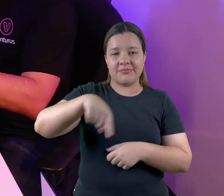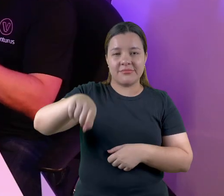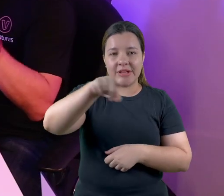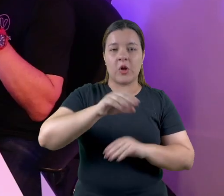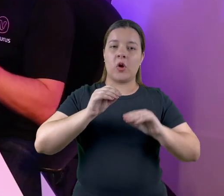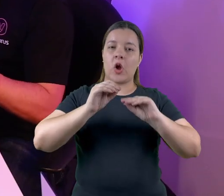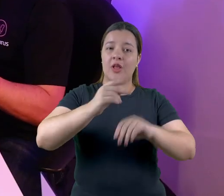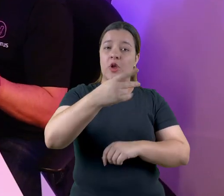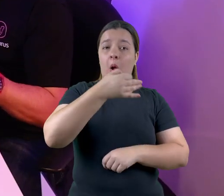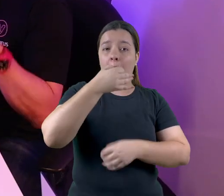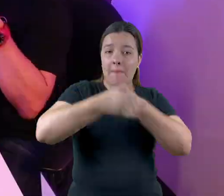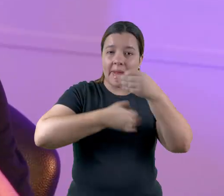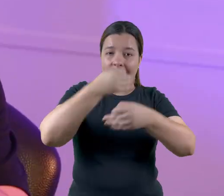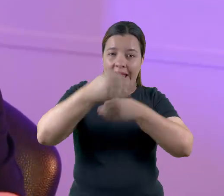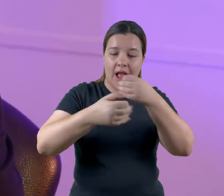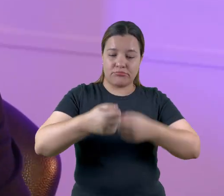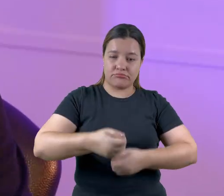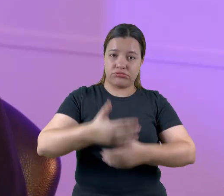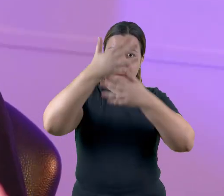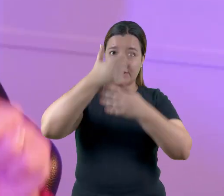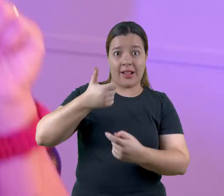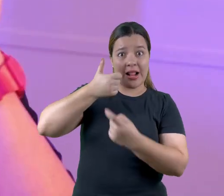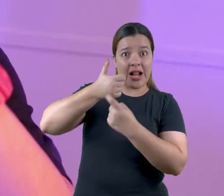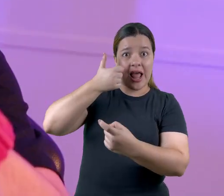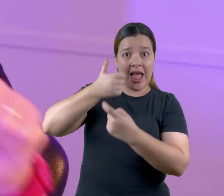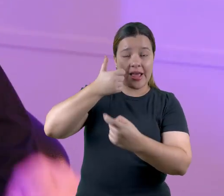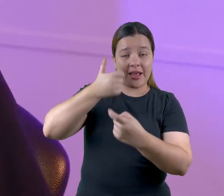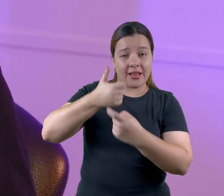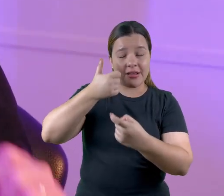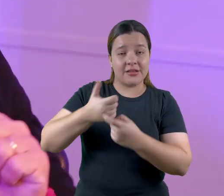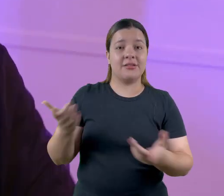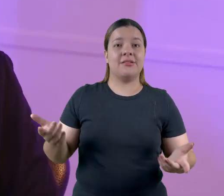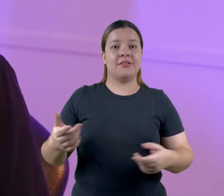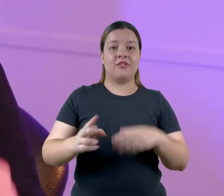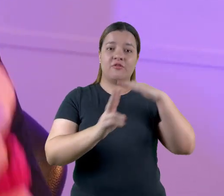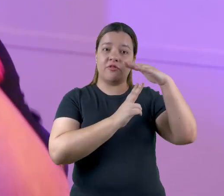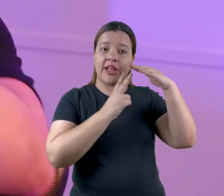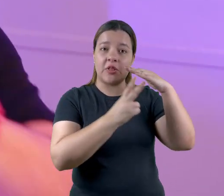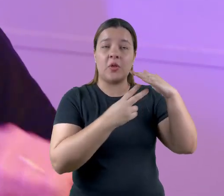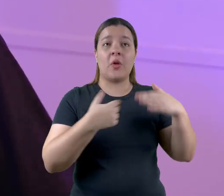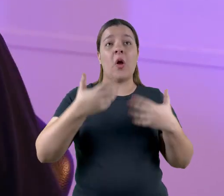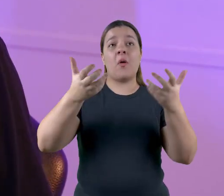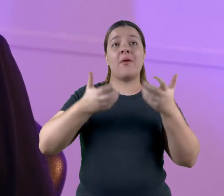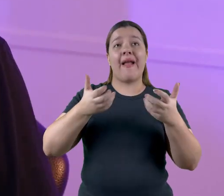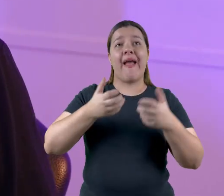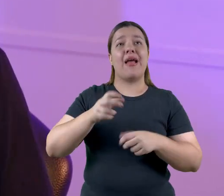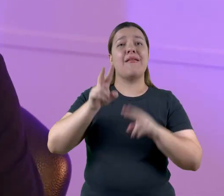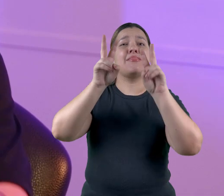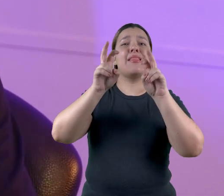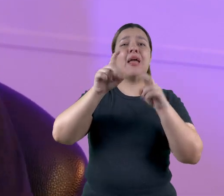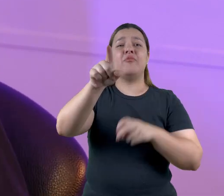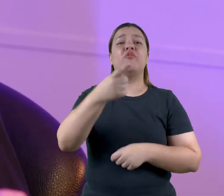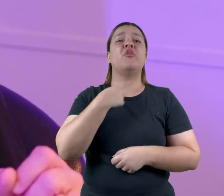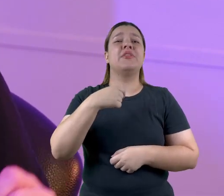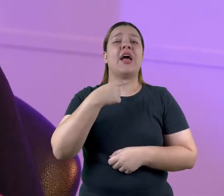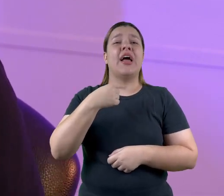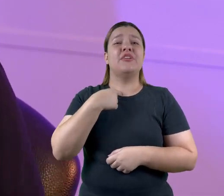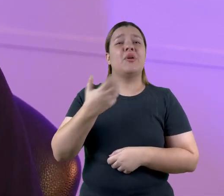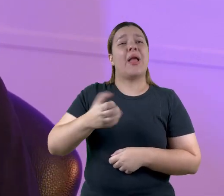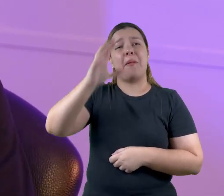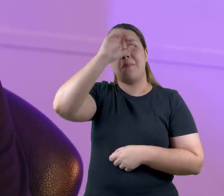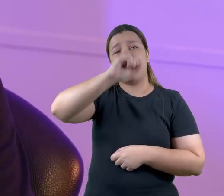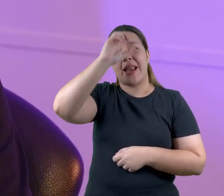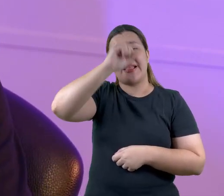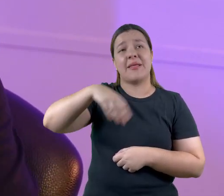sempre de deixar seu comentário deixar seu like coloca lá poxa venturos eu queria escutar esse assunto mais um